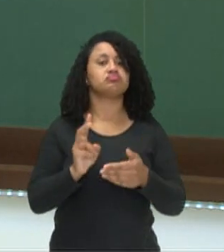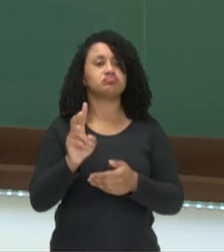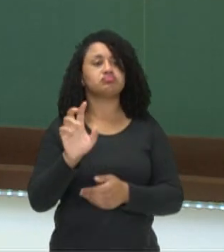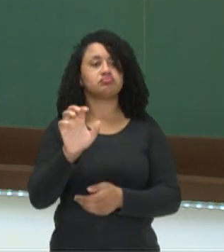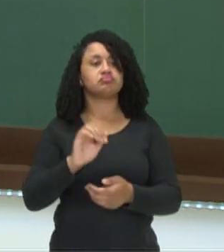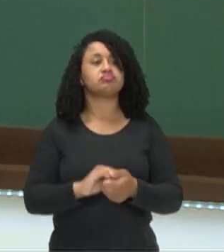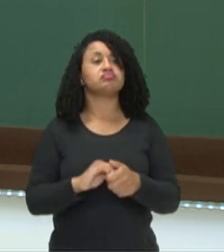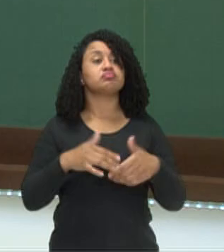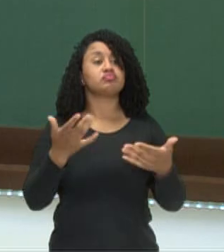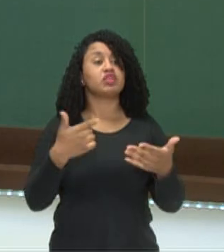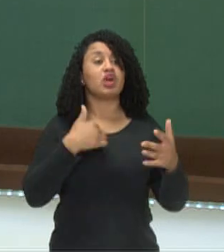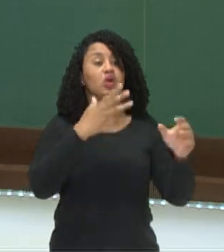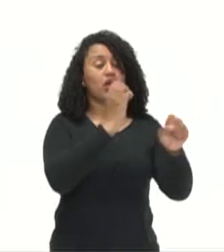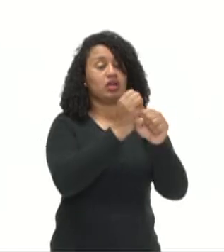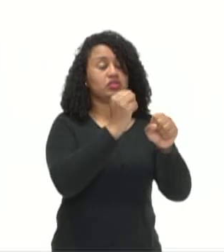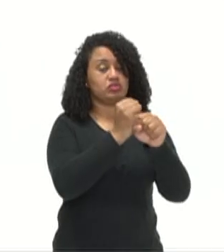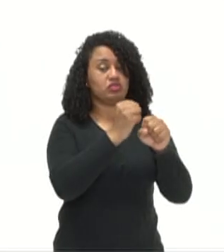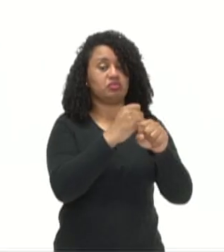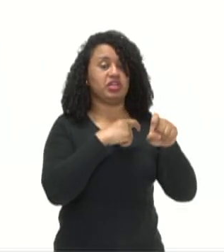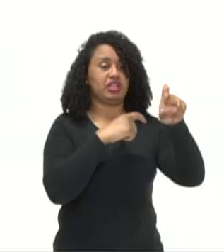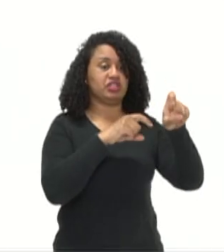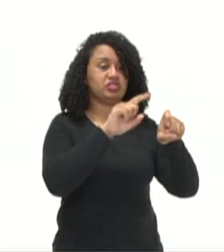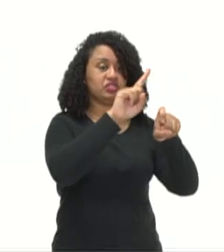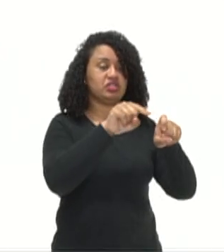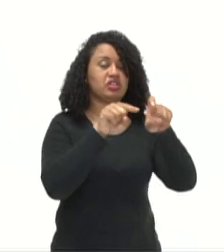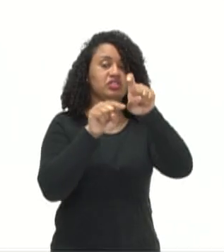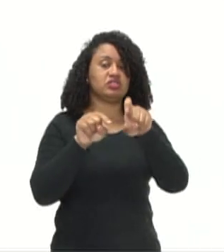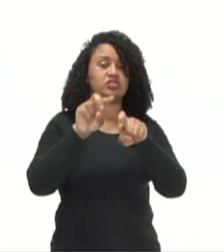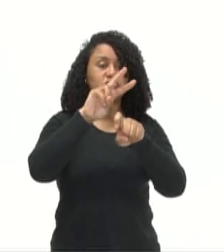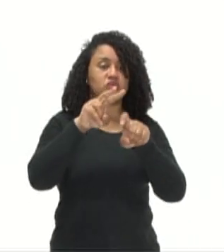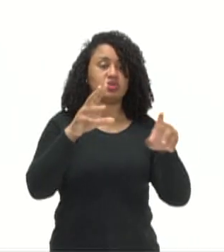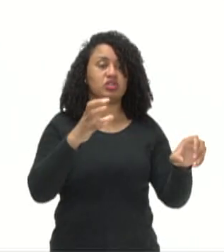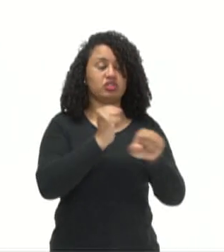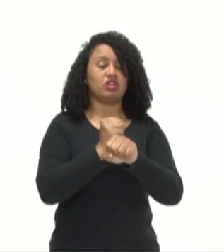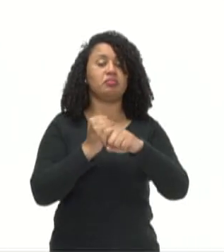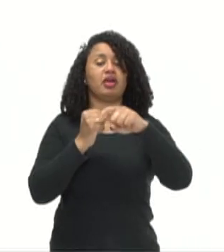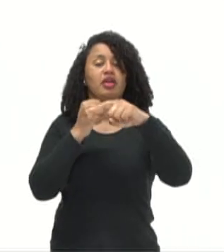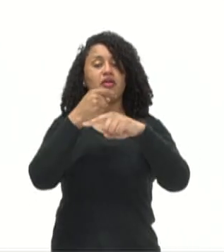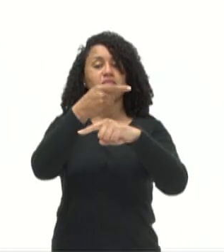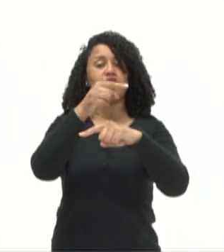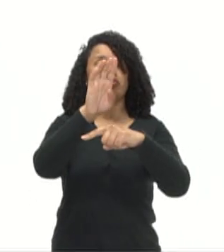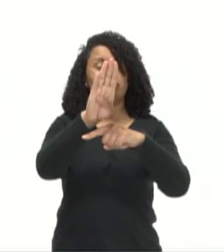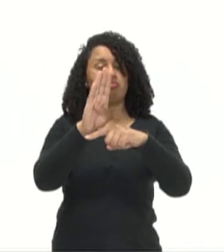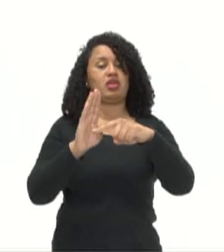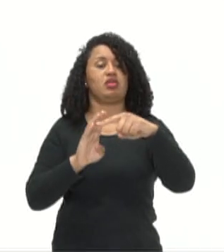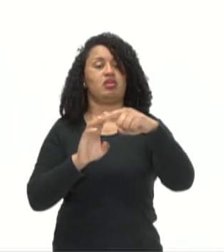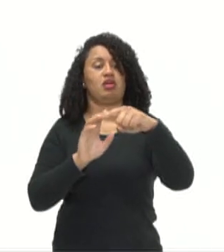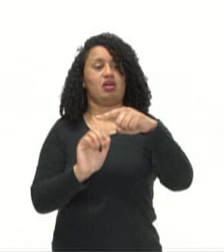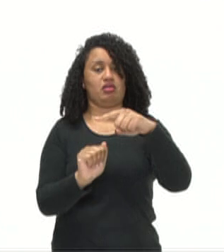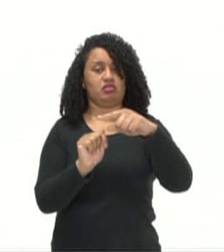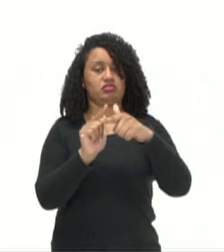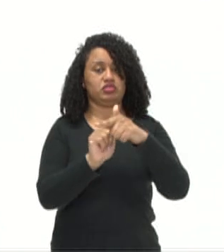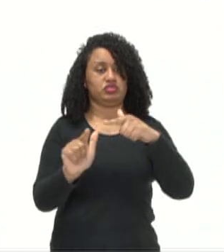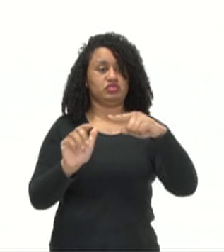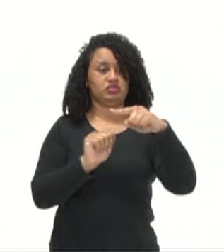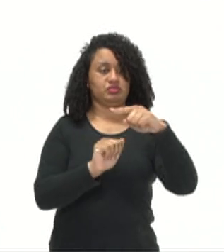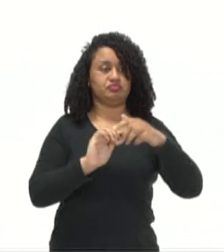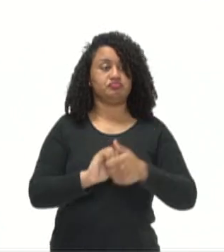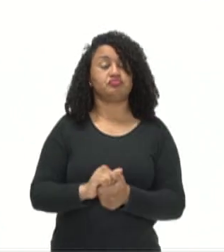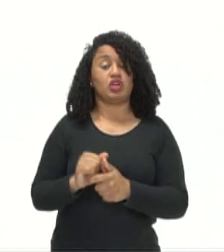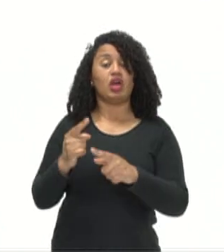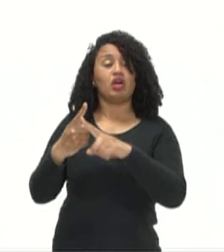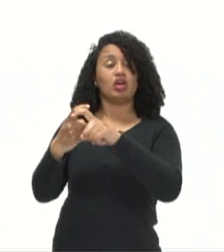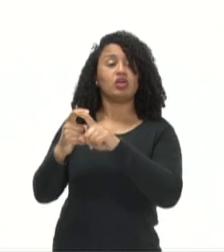olha lá, ó. A soma das raízes da equação sempre vai ser o menos b dividido pelo coeficiente a. E